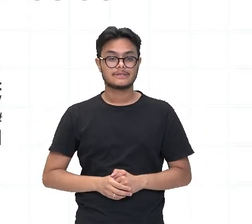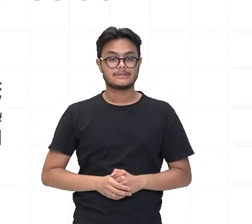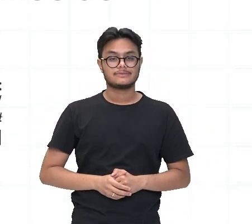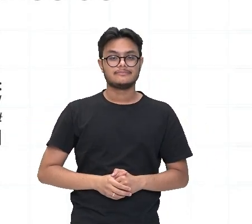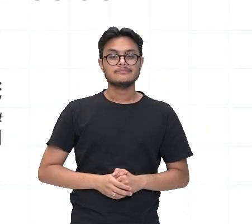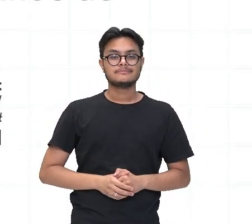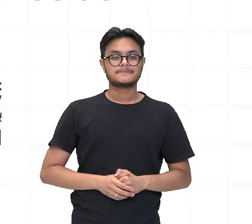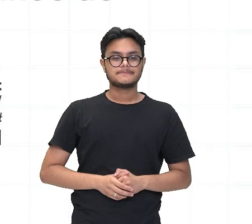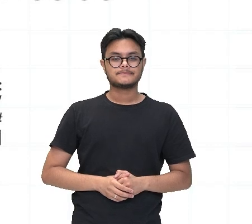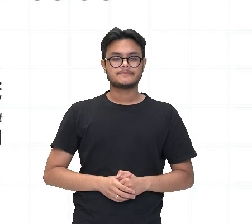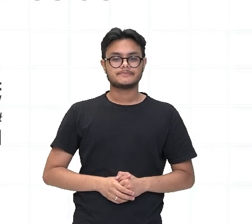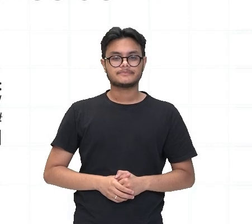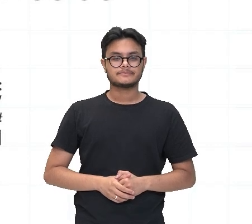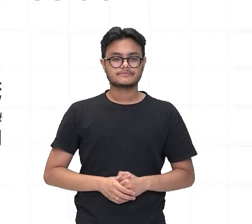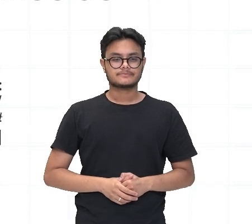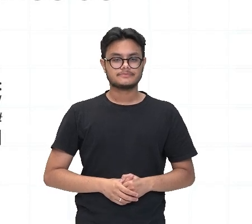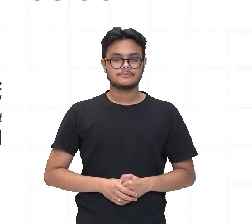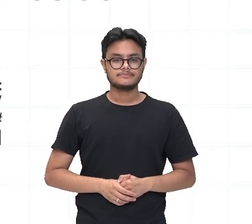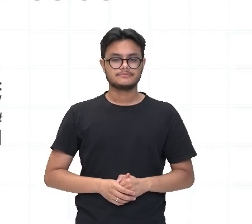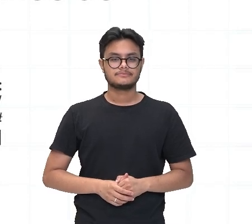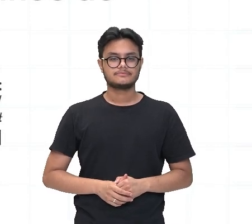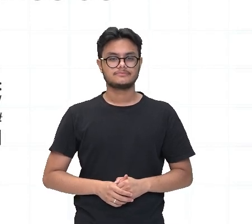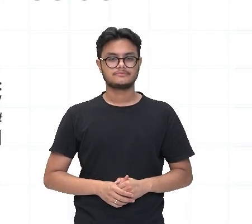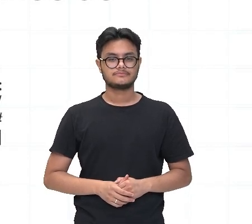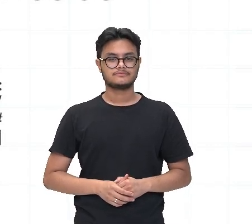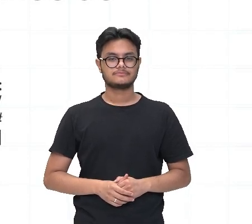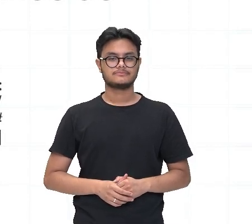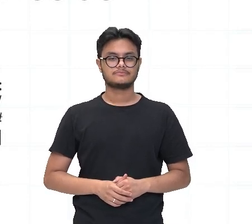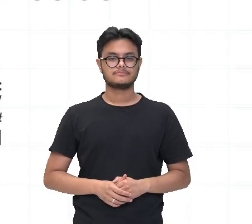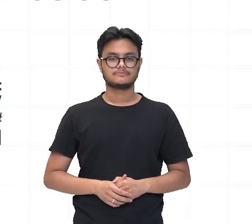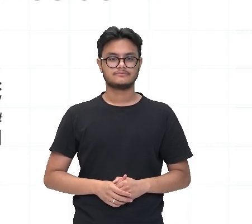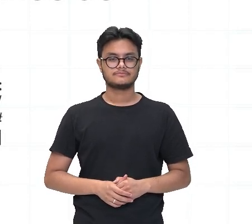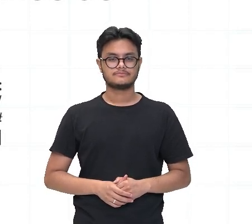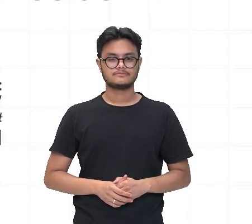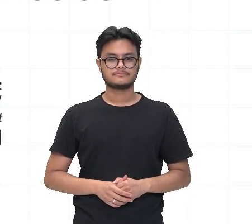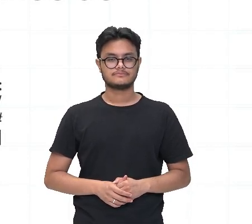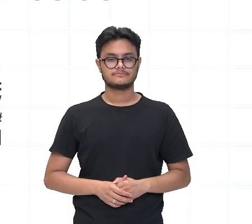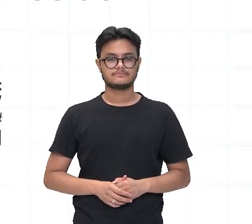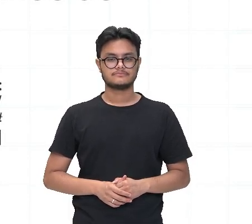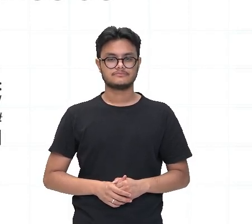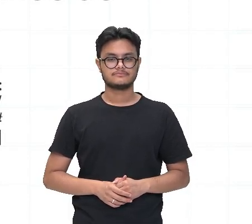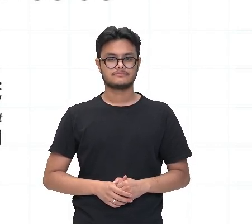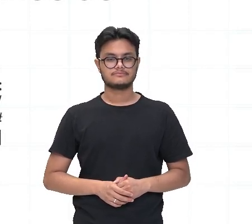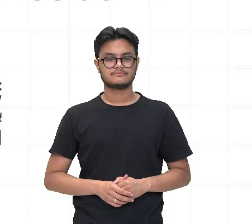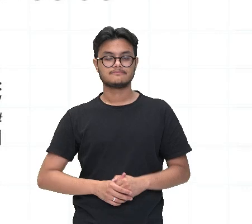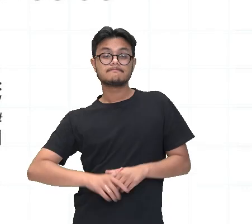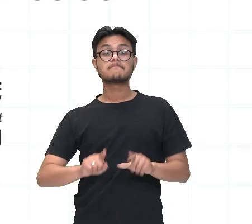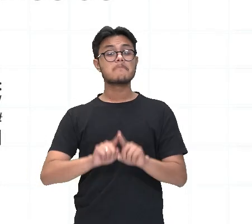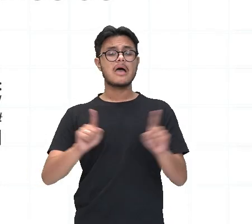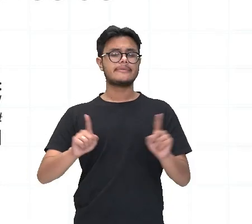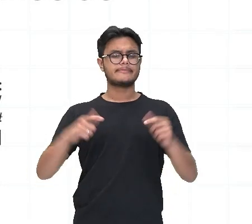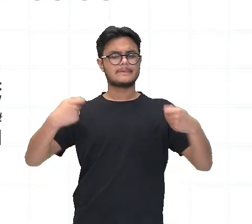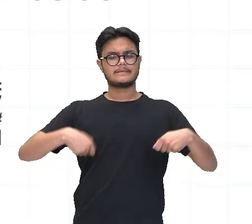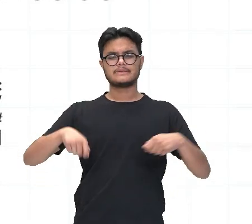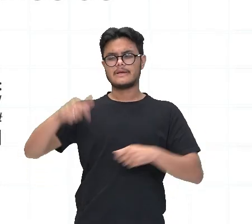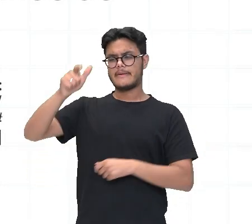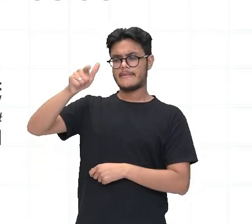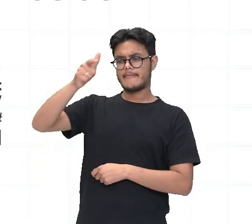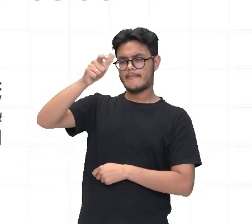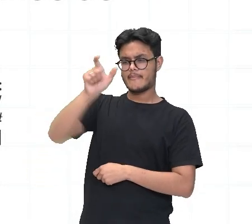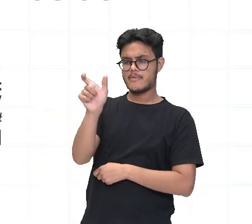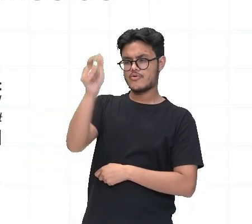longo e forte. Era longo e forte? Quem que era longo e forte? O barco. Mas eu não precisei